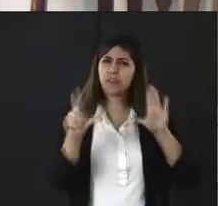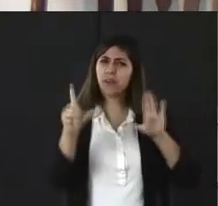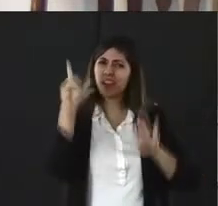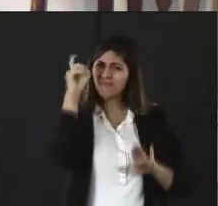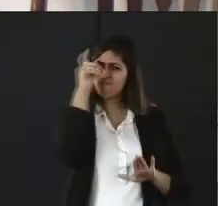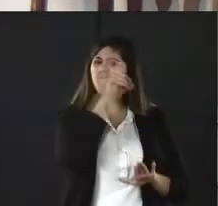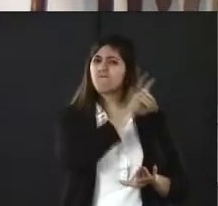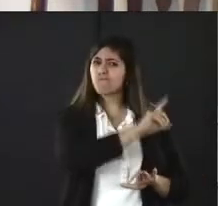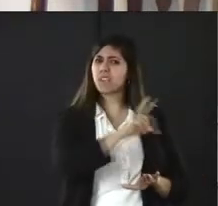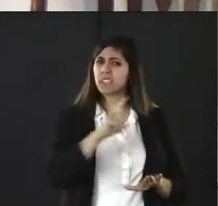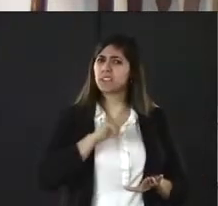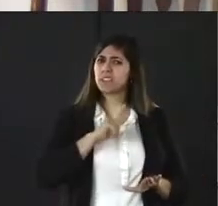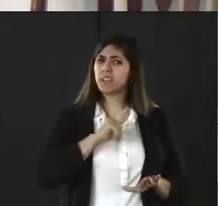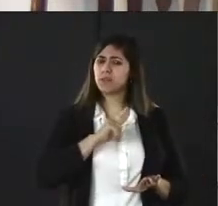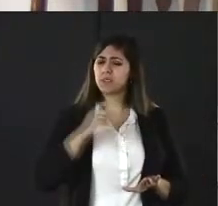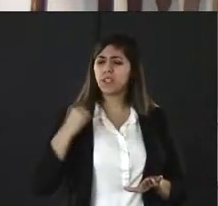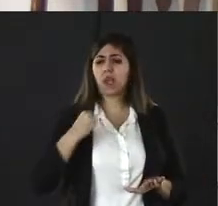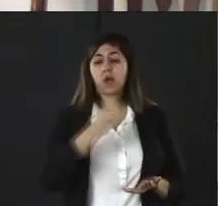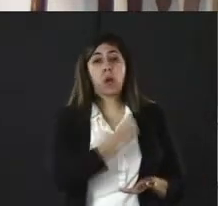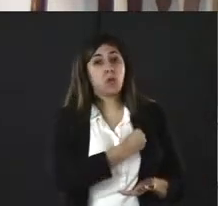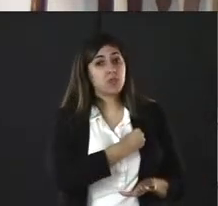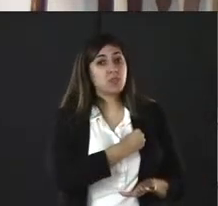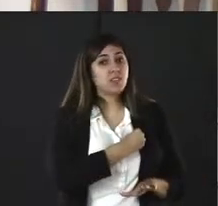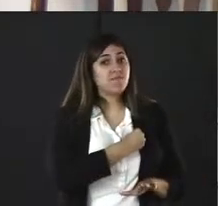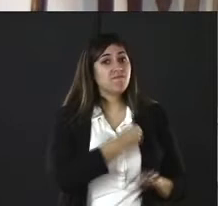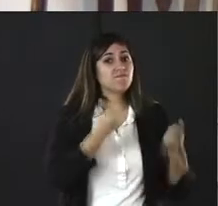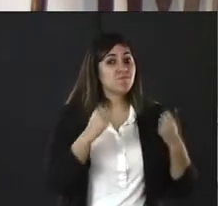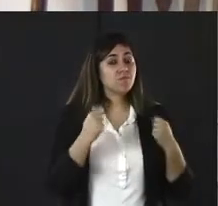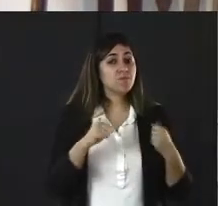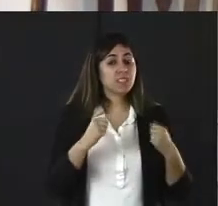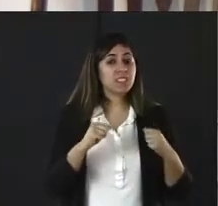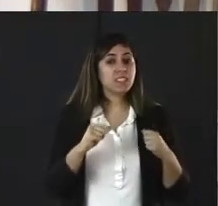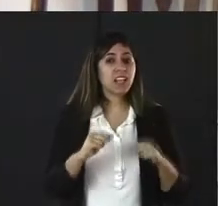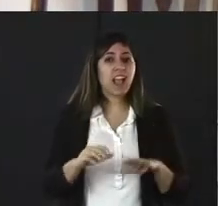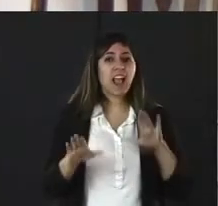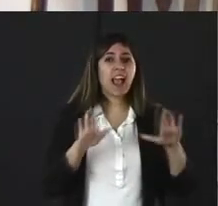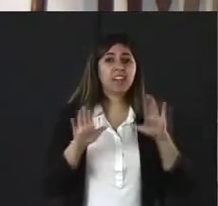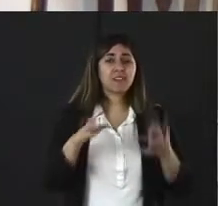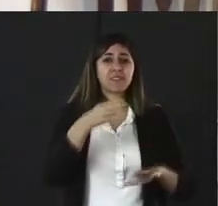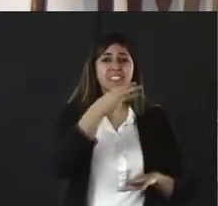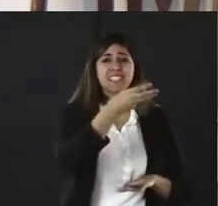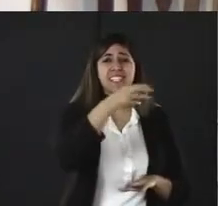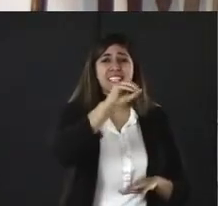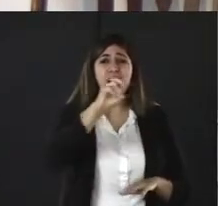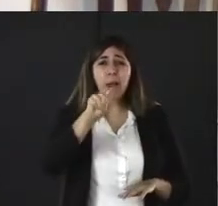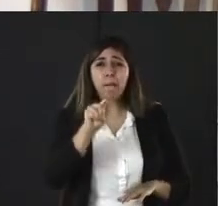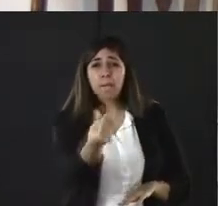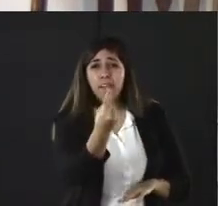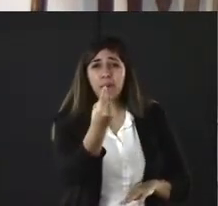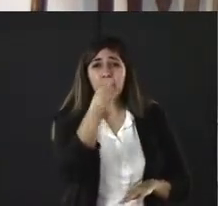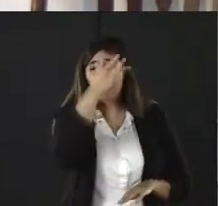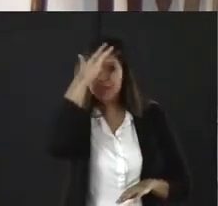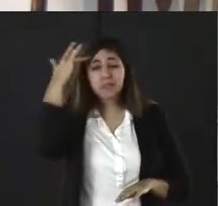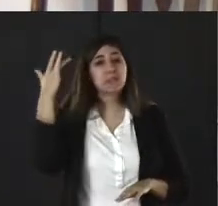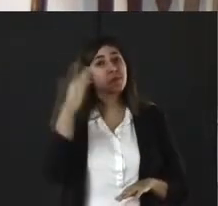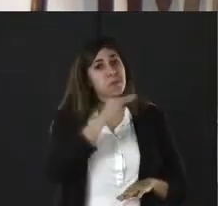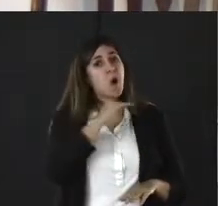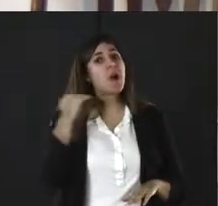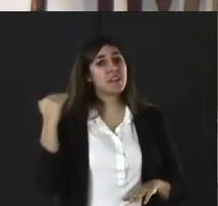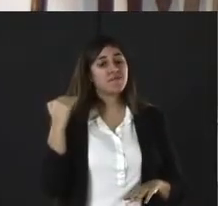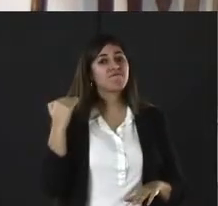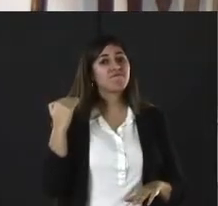difícil nós estamos nos aproximando de 30 mil vidas e se pelo